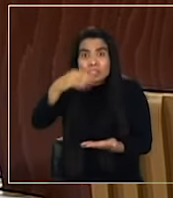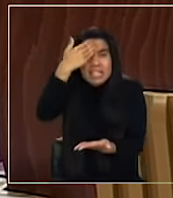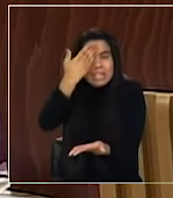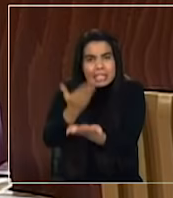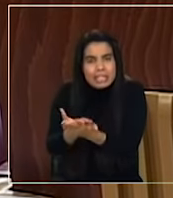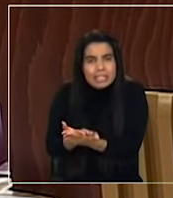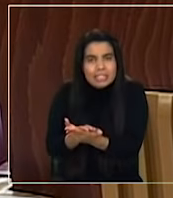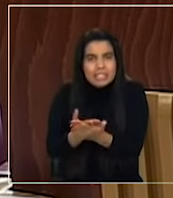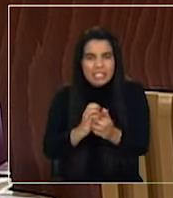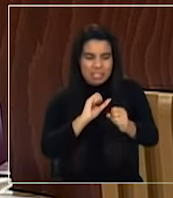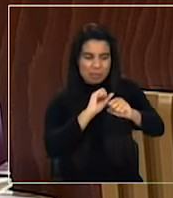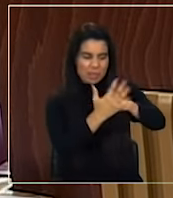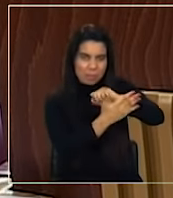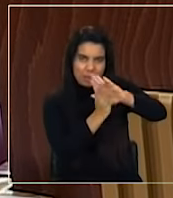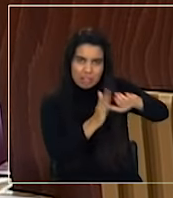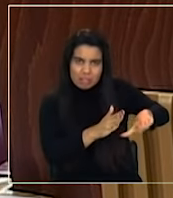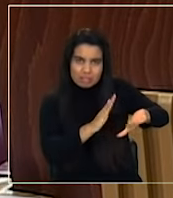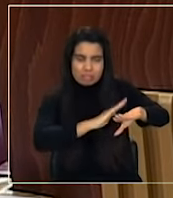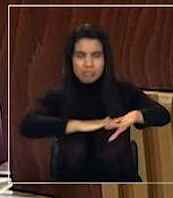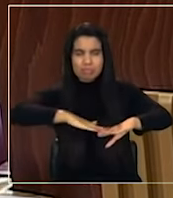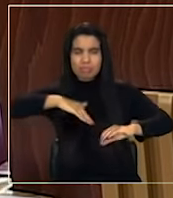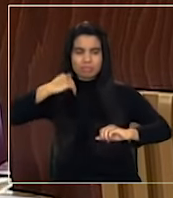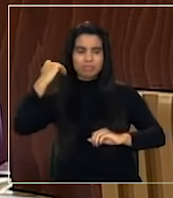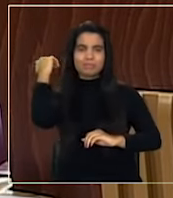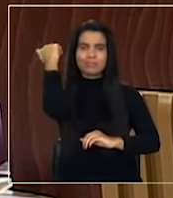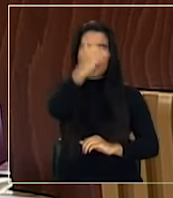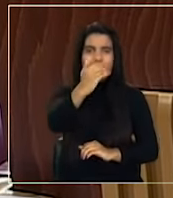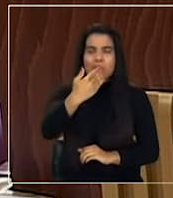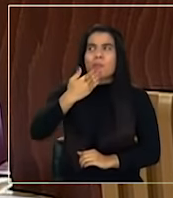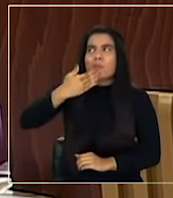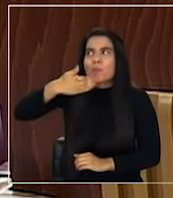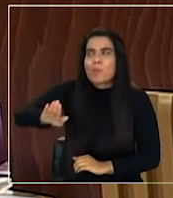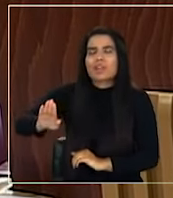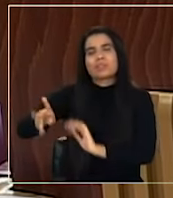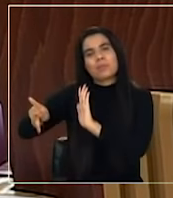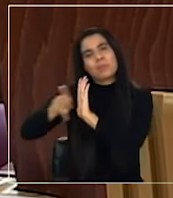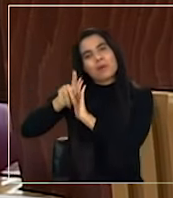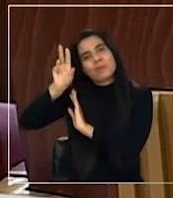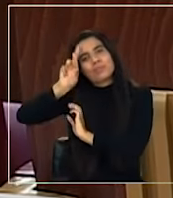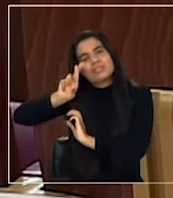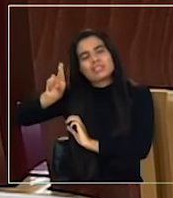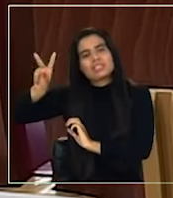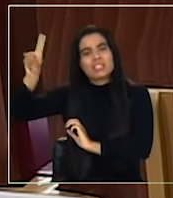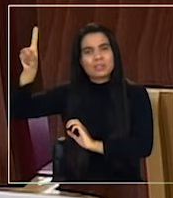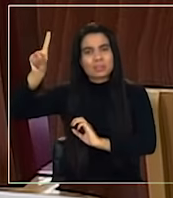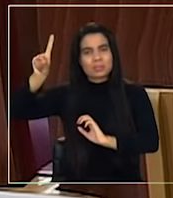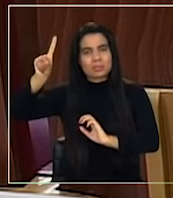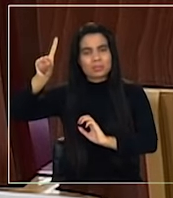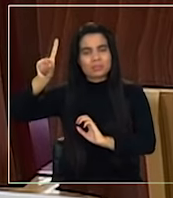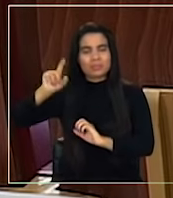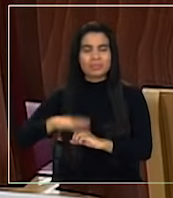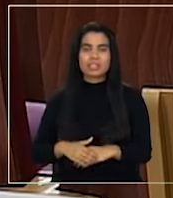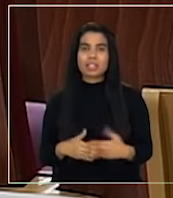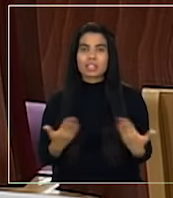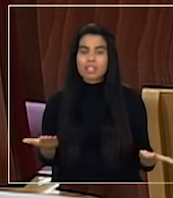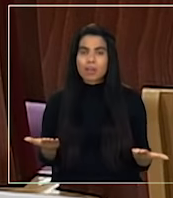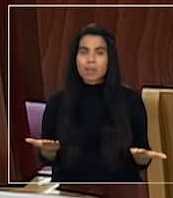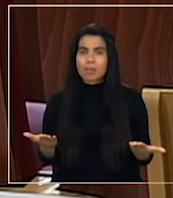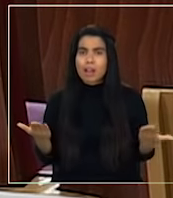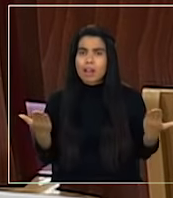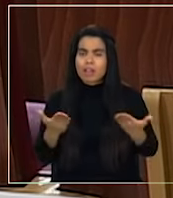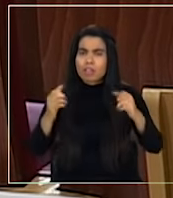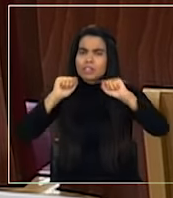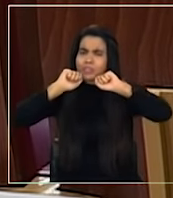de pandemia, acima de decreto, está a promessa de Deus para aquele que é fiel a Ele. Então, nós vamos